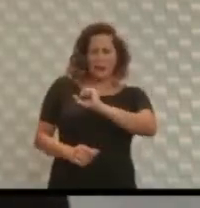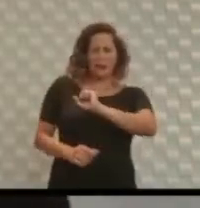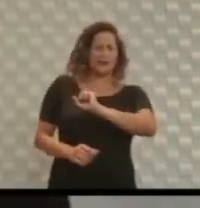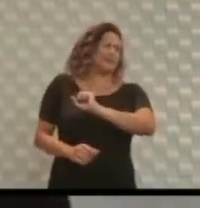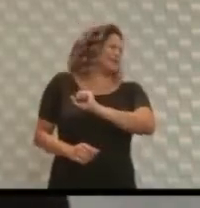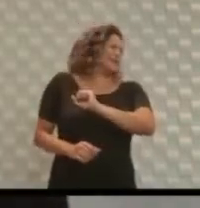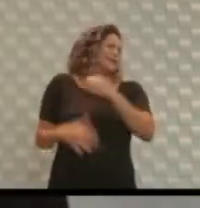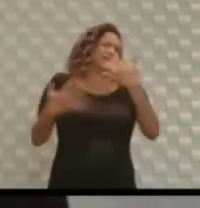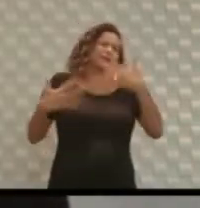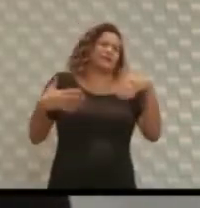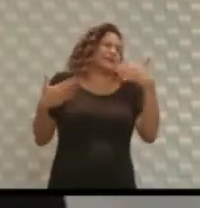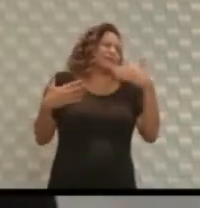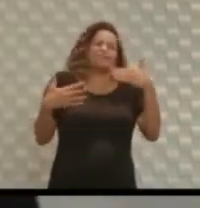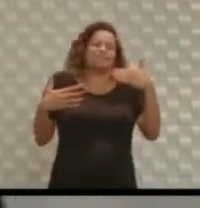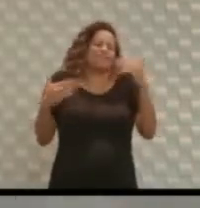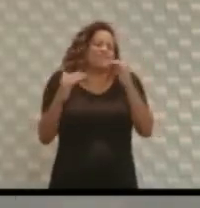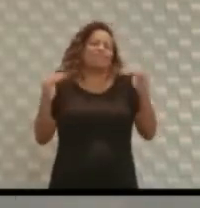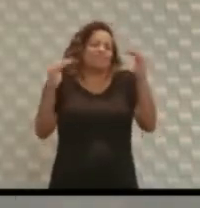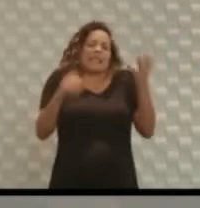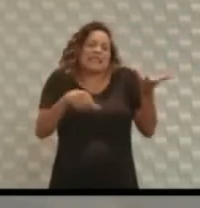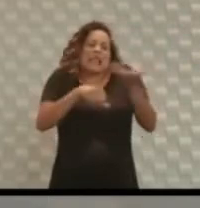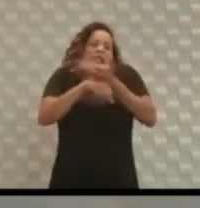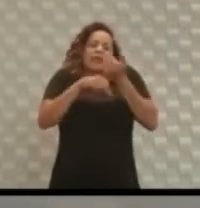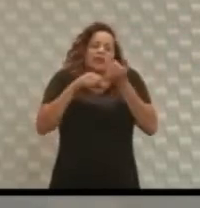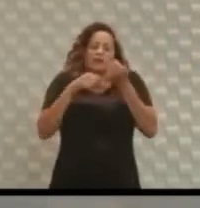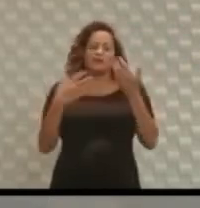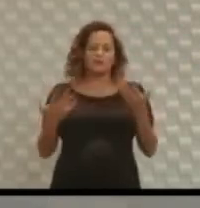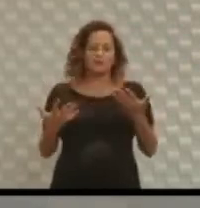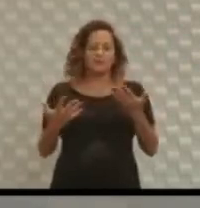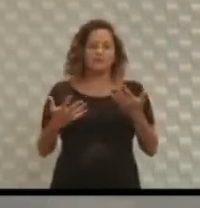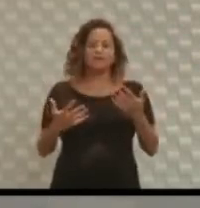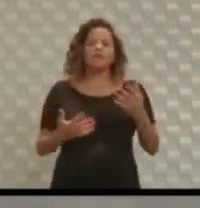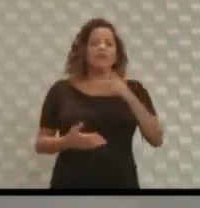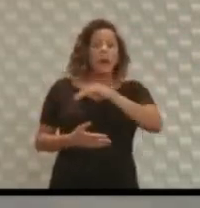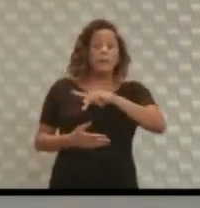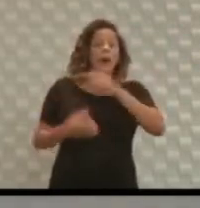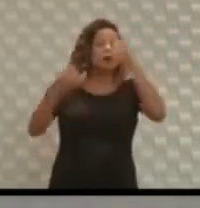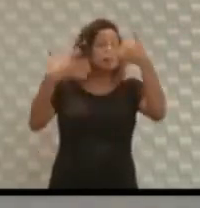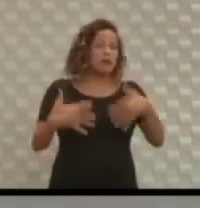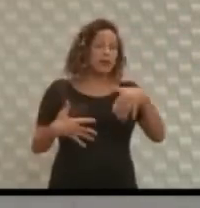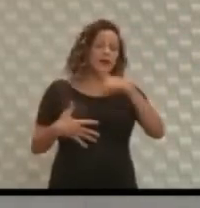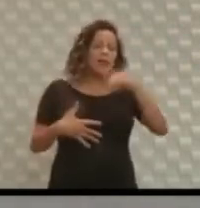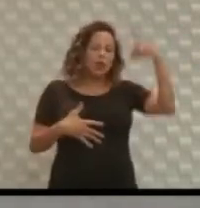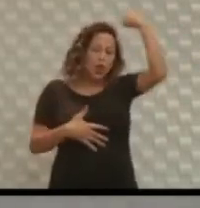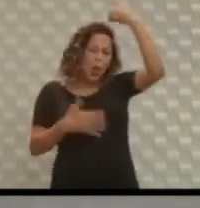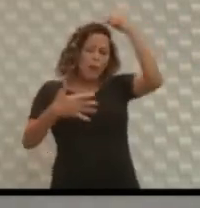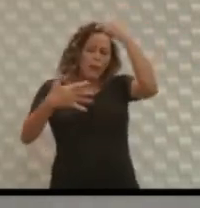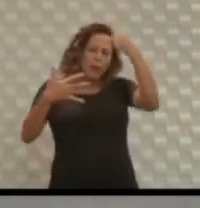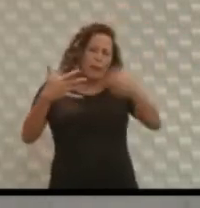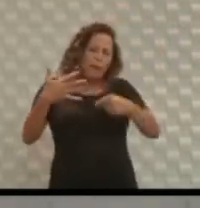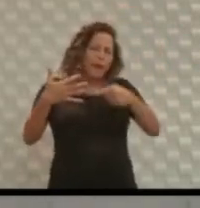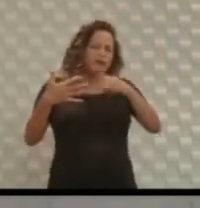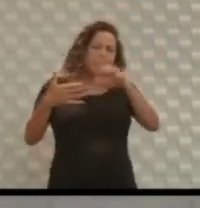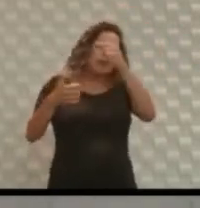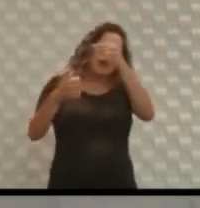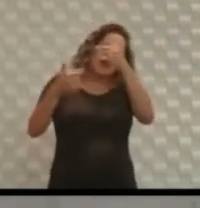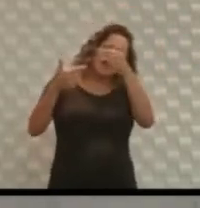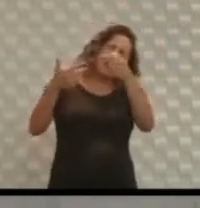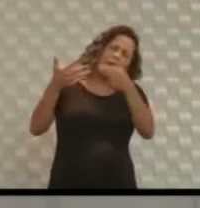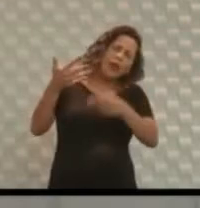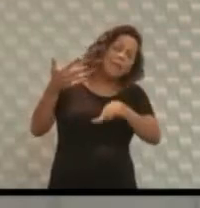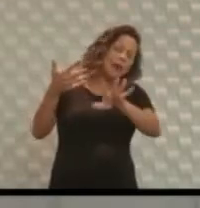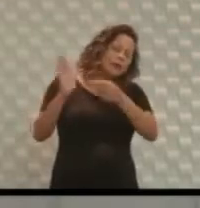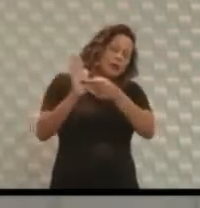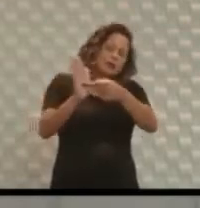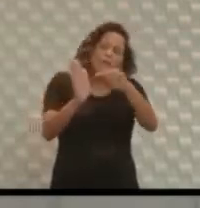Paulo, quando ele foi falar dos dons, ele conclui dizendo, mas eu vou mostrar para vocês um caminho ainda mais excelente, que é o caminho do